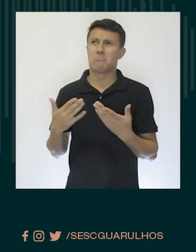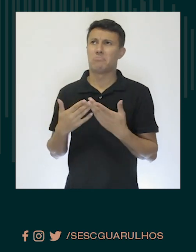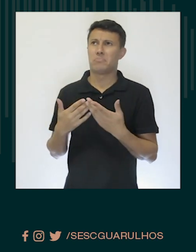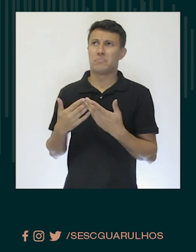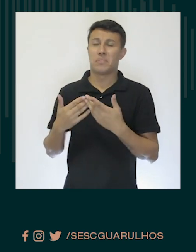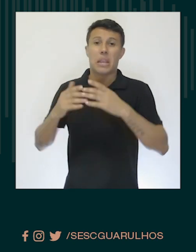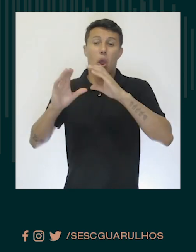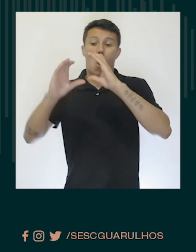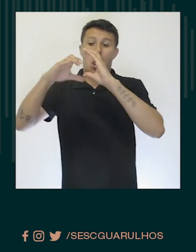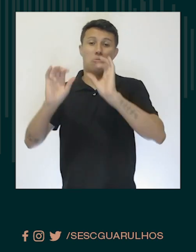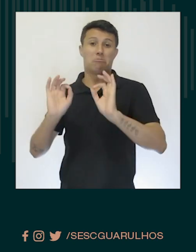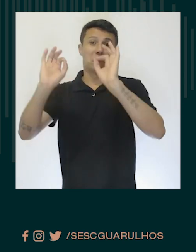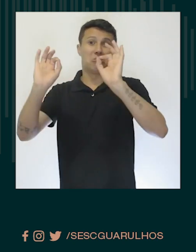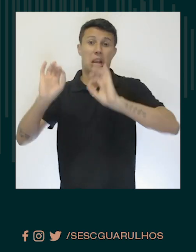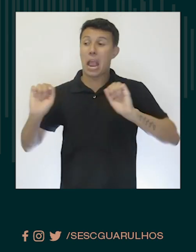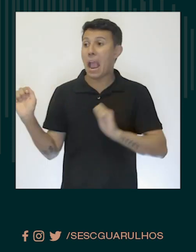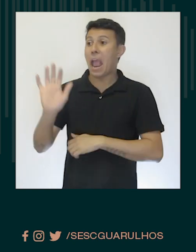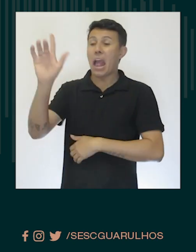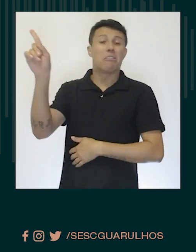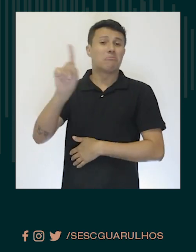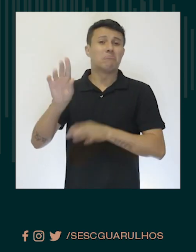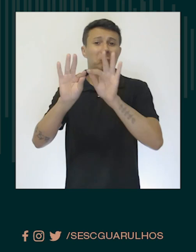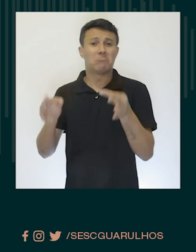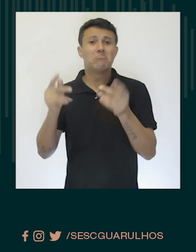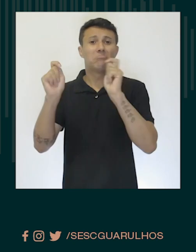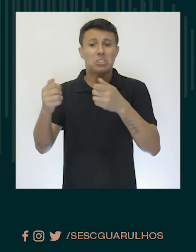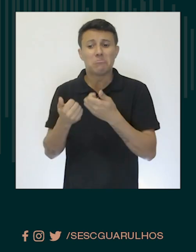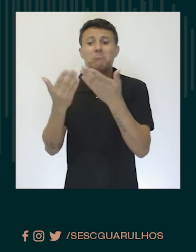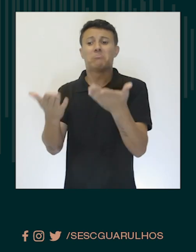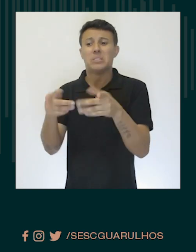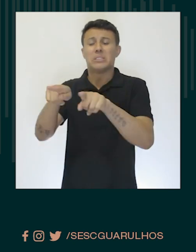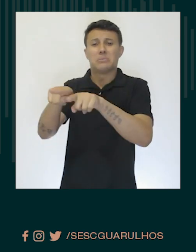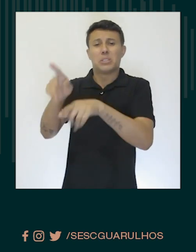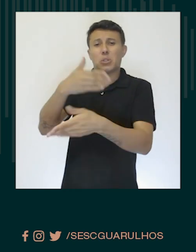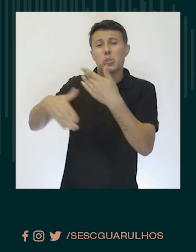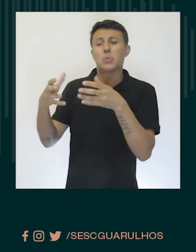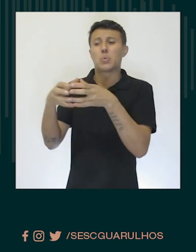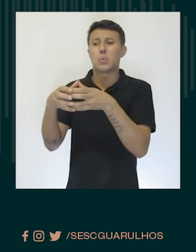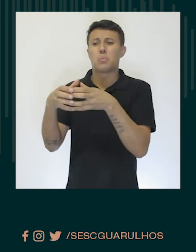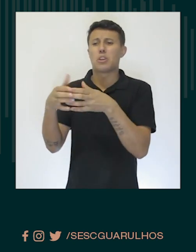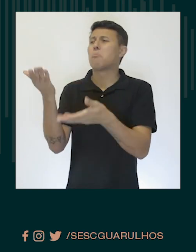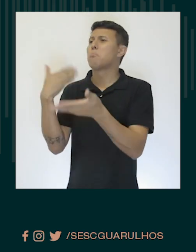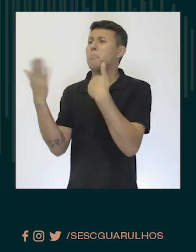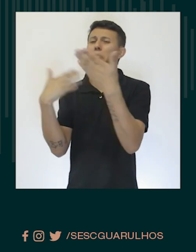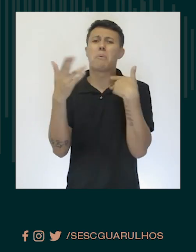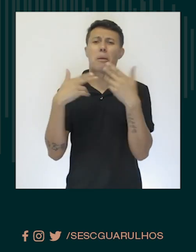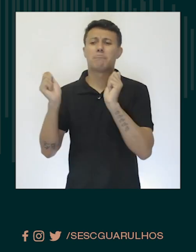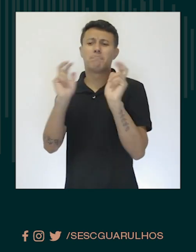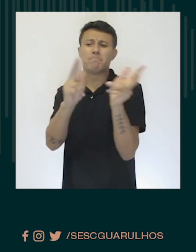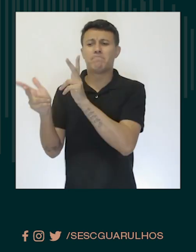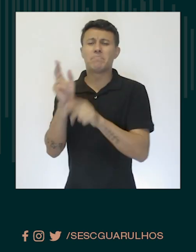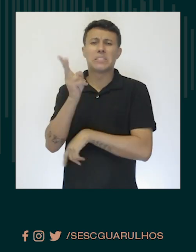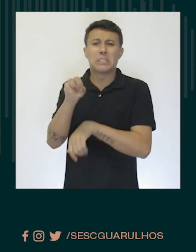meninas estão sempre super disponíveis para trocar. A gente tem um grupo que a gente conversa sempre, sempre está indicando equipamento,